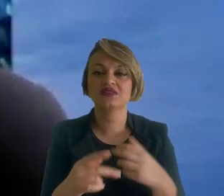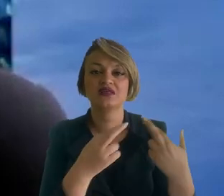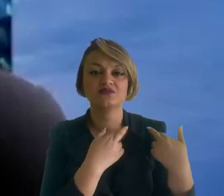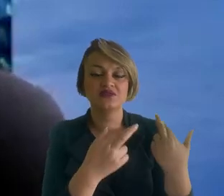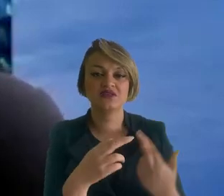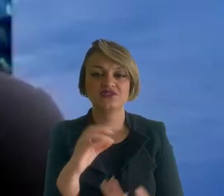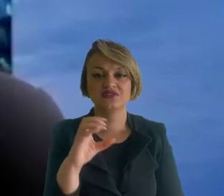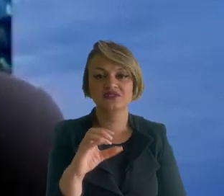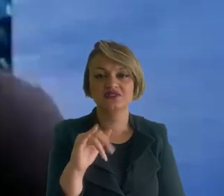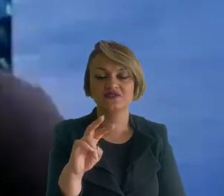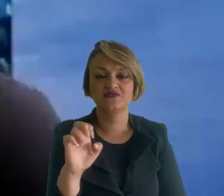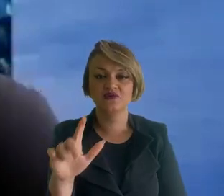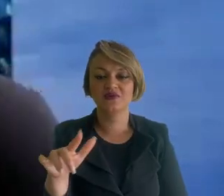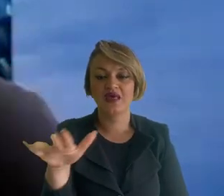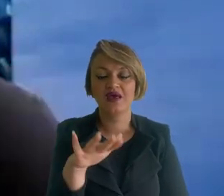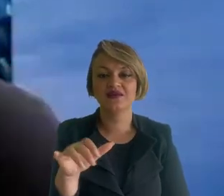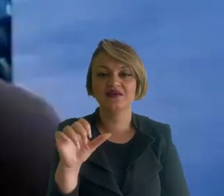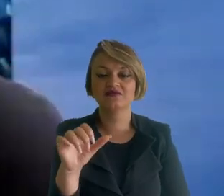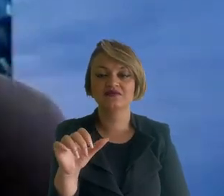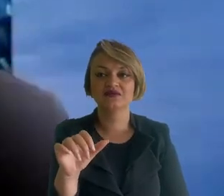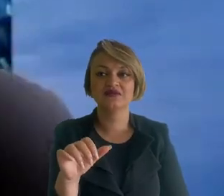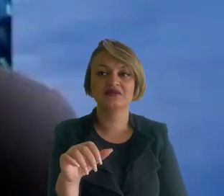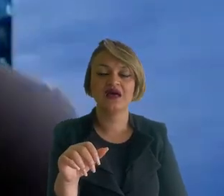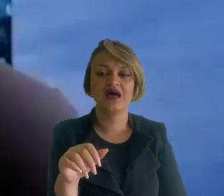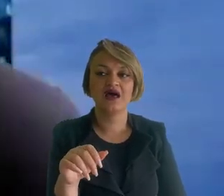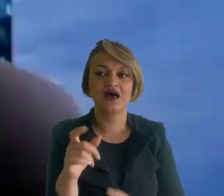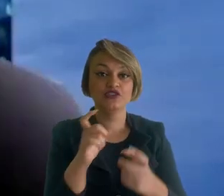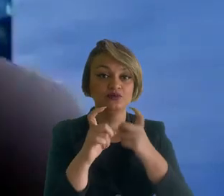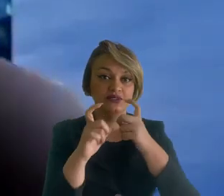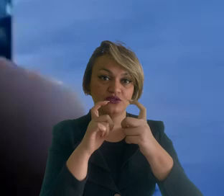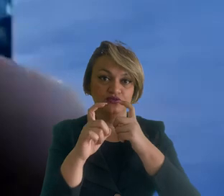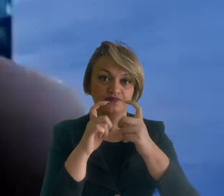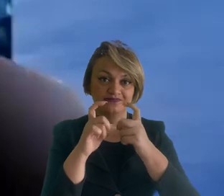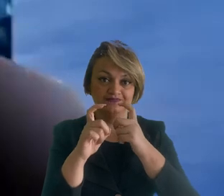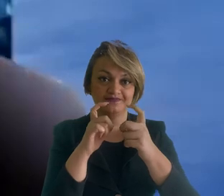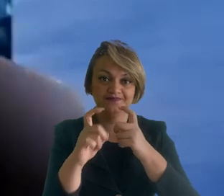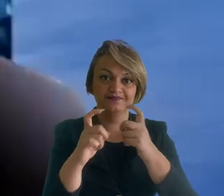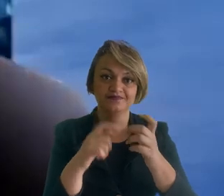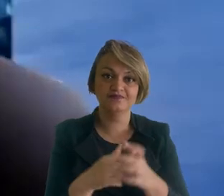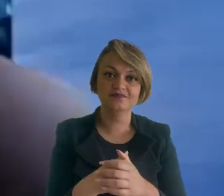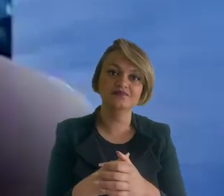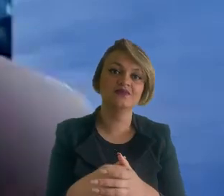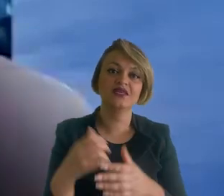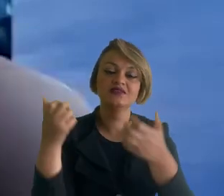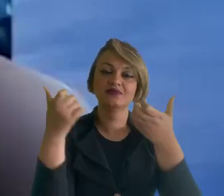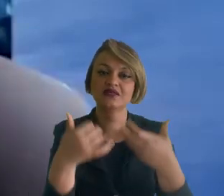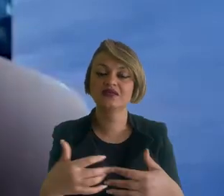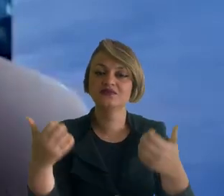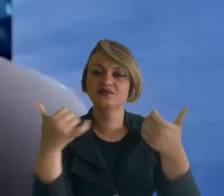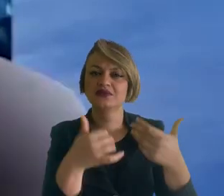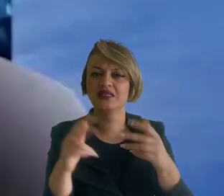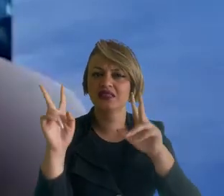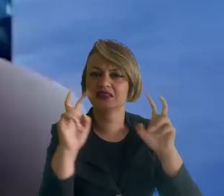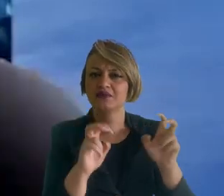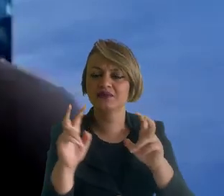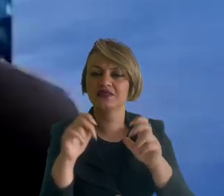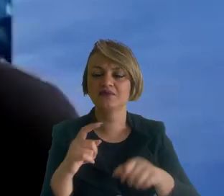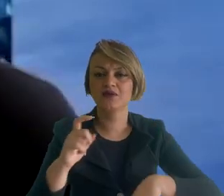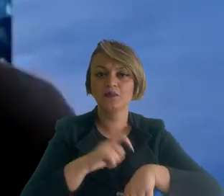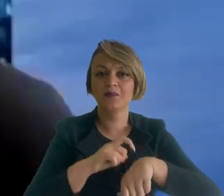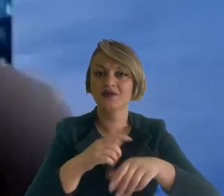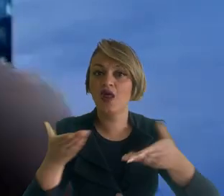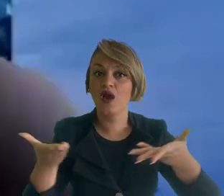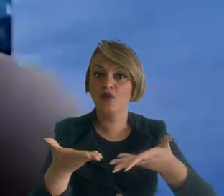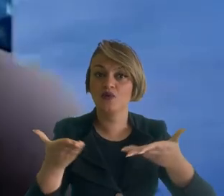civil na Seara do Direito Administrativo abordando um tema extremamente recente